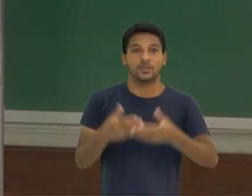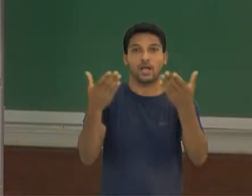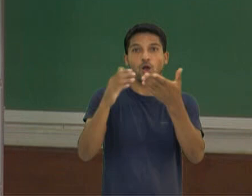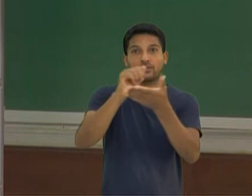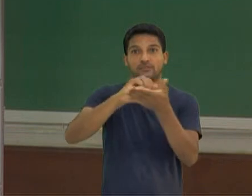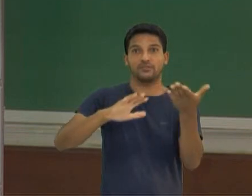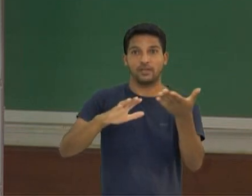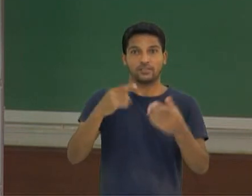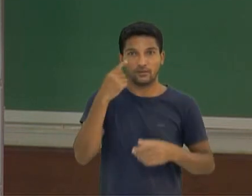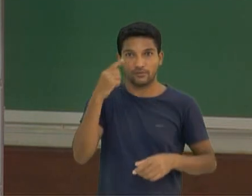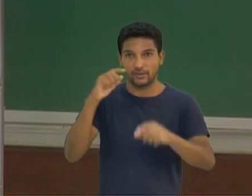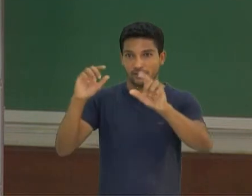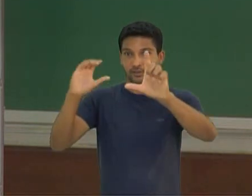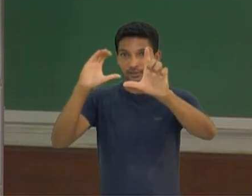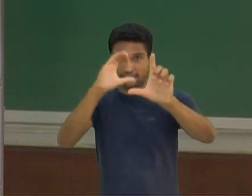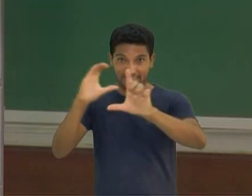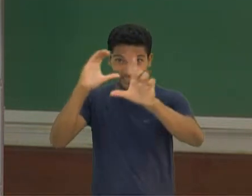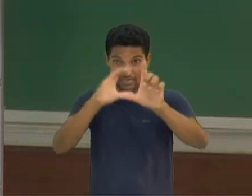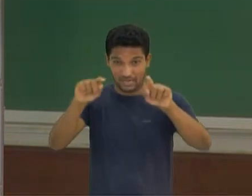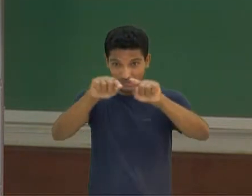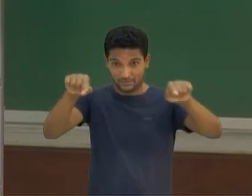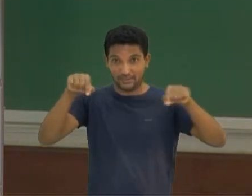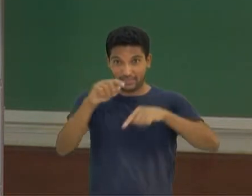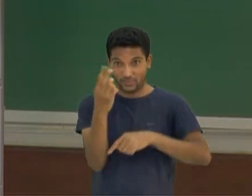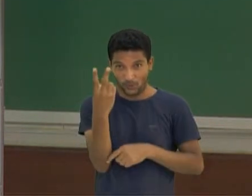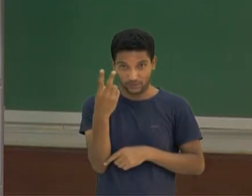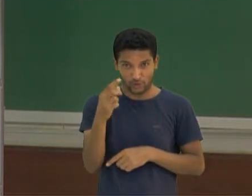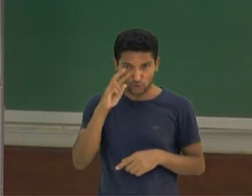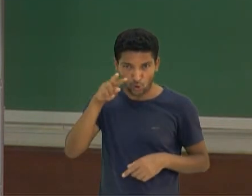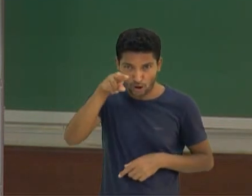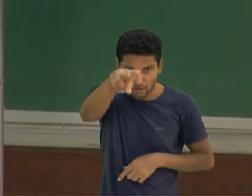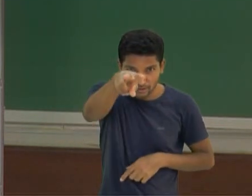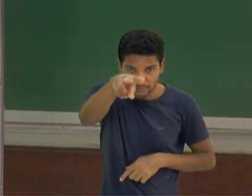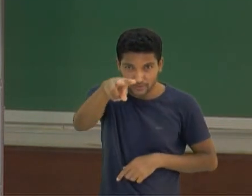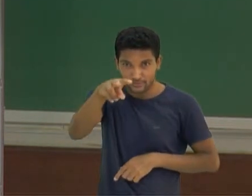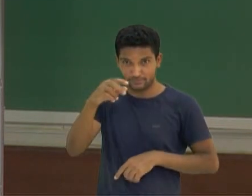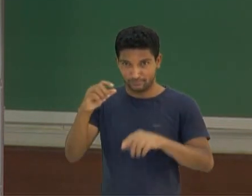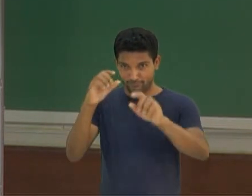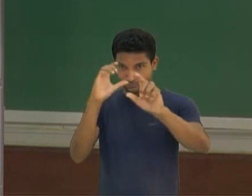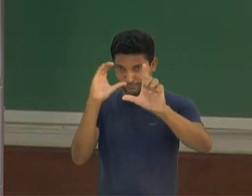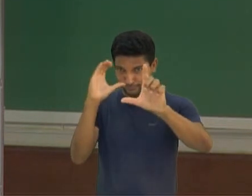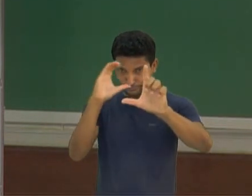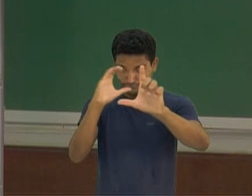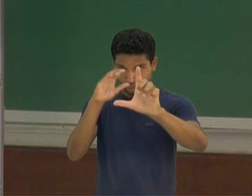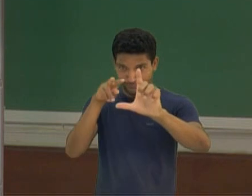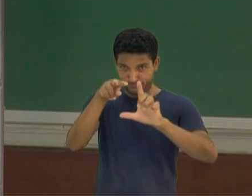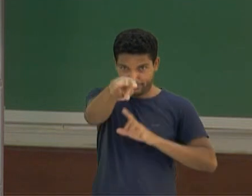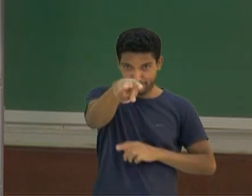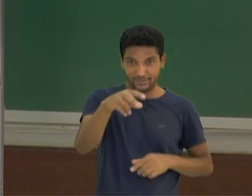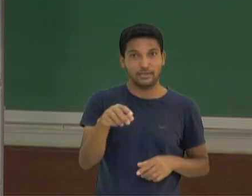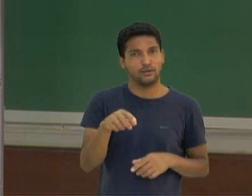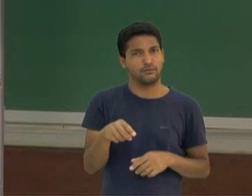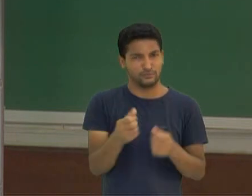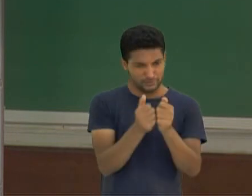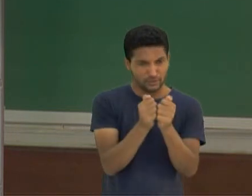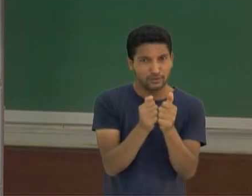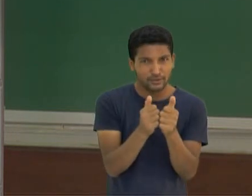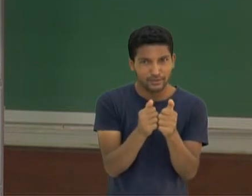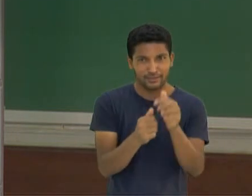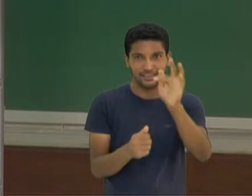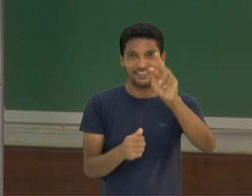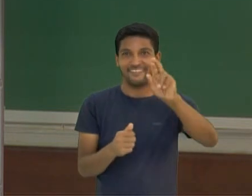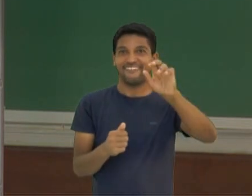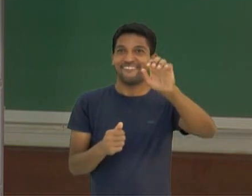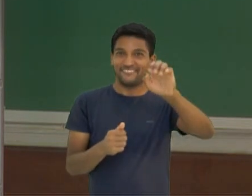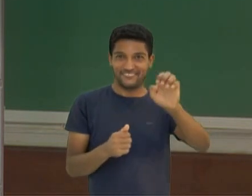câmera 2, olhando para você, hein? Tô olhando para você, galera. Seguinte, Se for para jogar Free Fire, o bicho vai